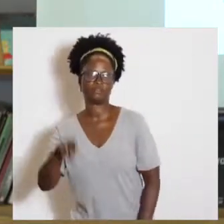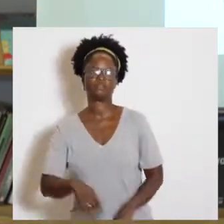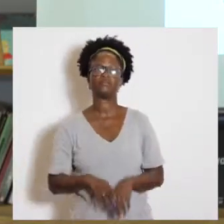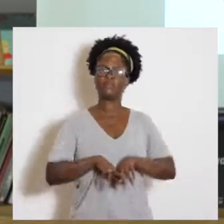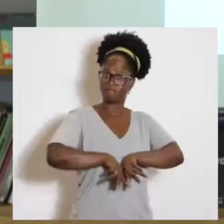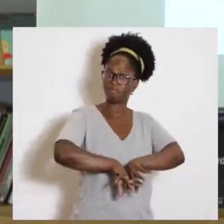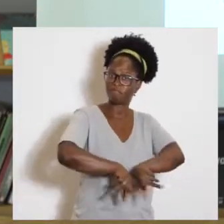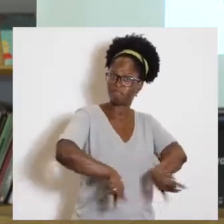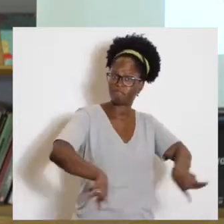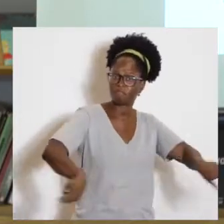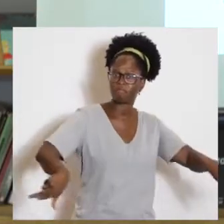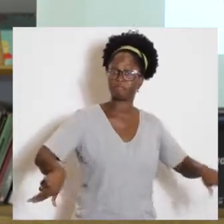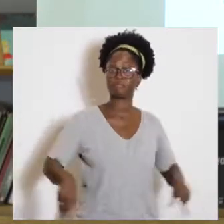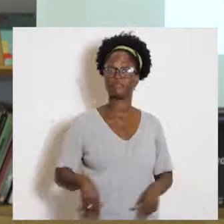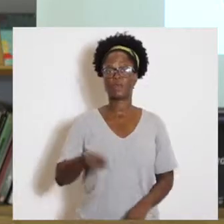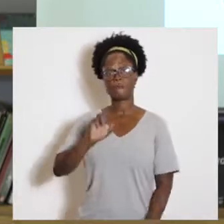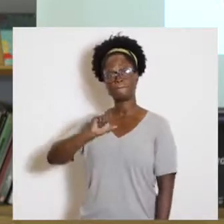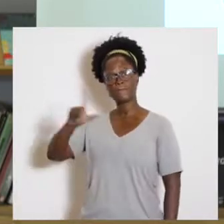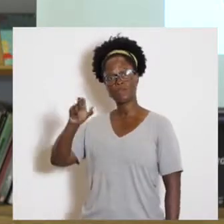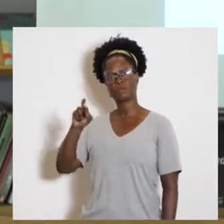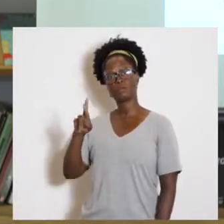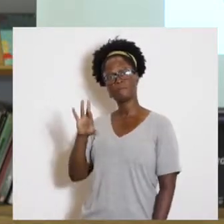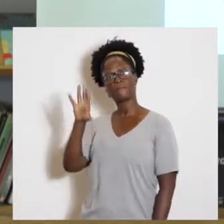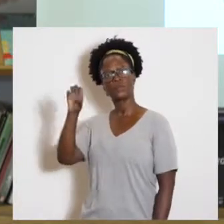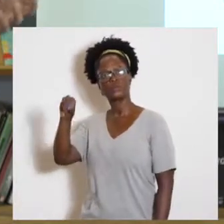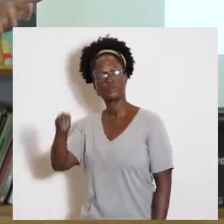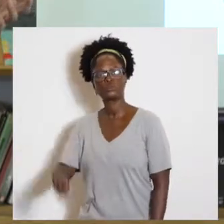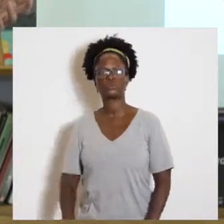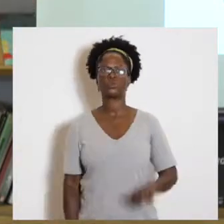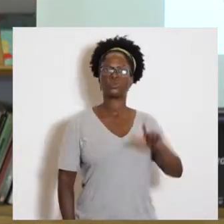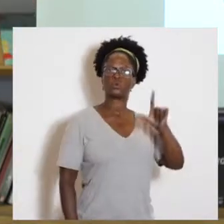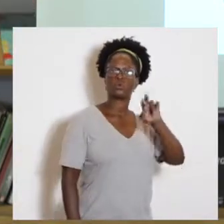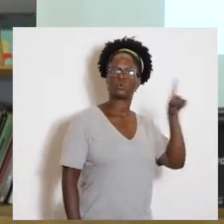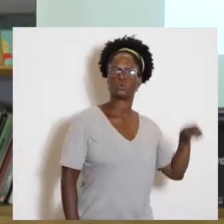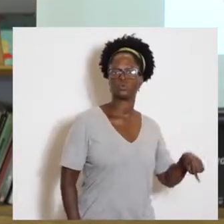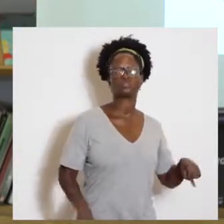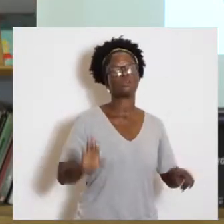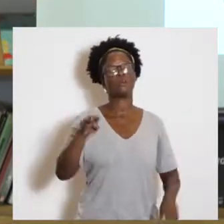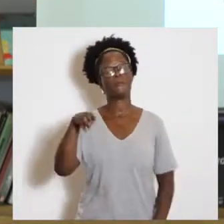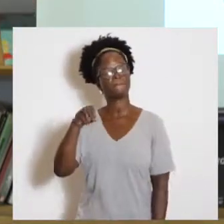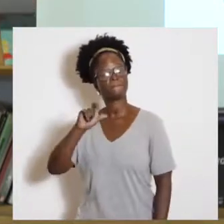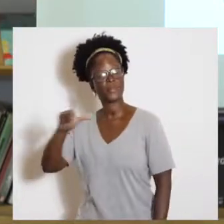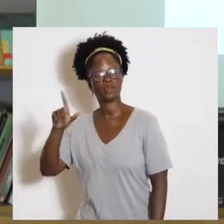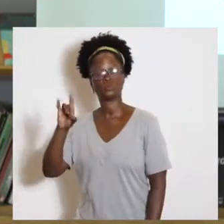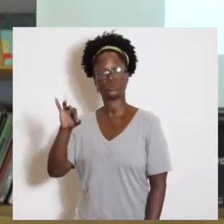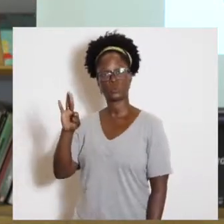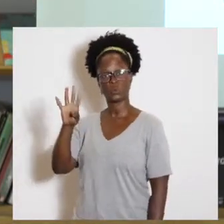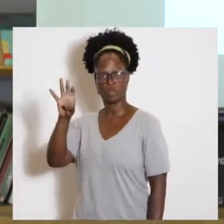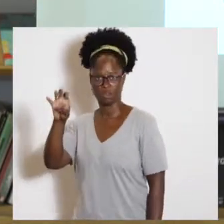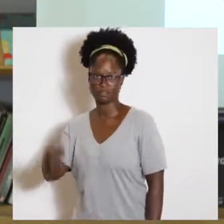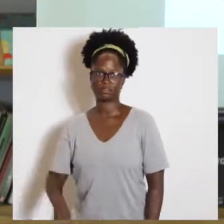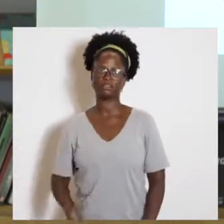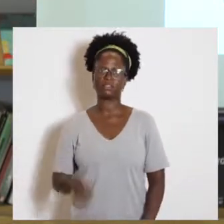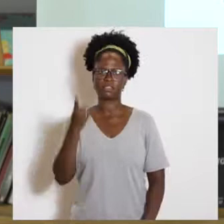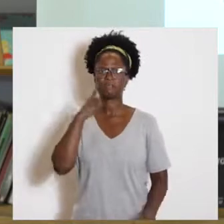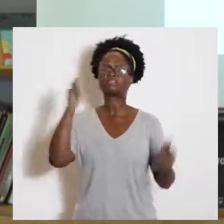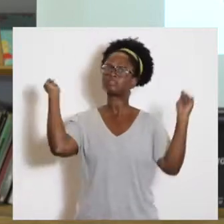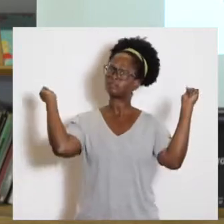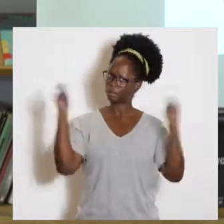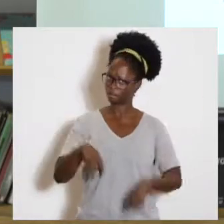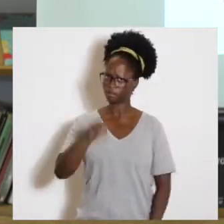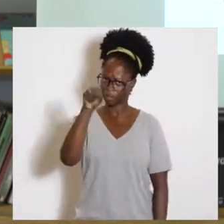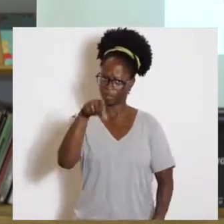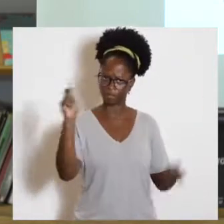de mel ribeiro de luiz perdão de mel duarte de luís ribeiro que isso impossível